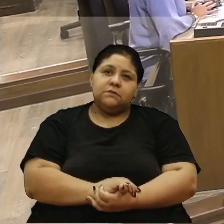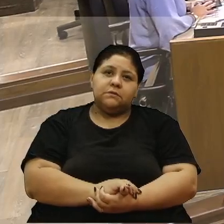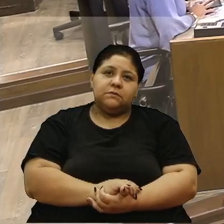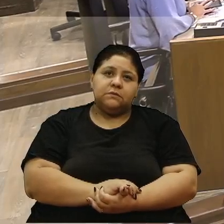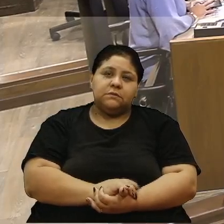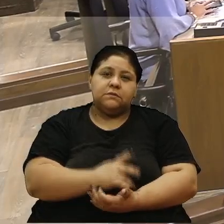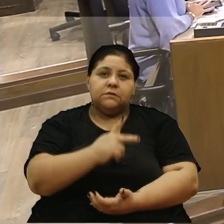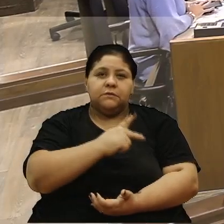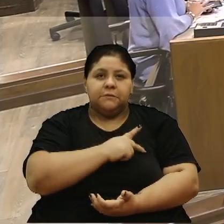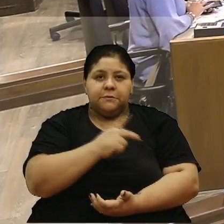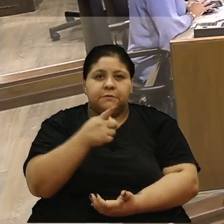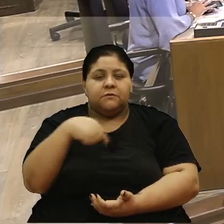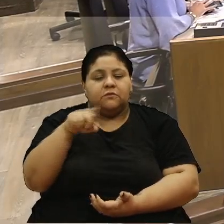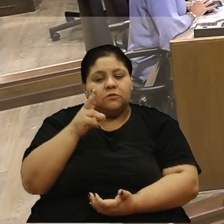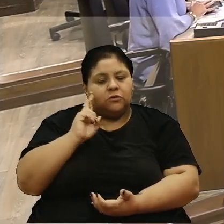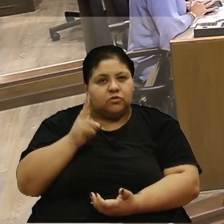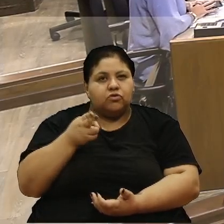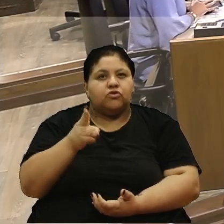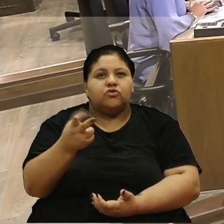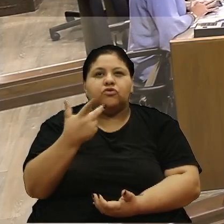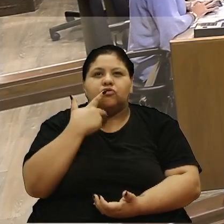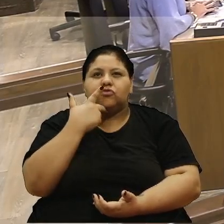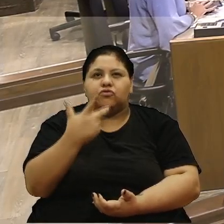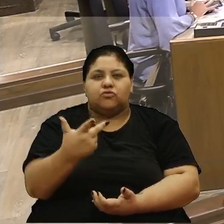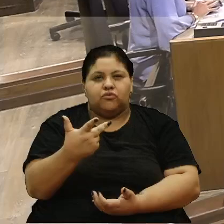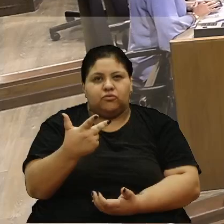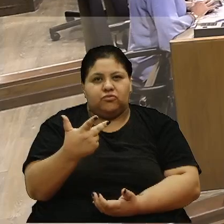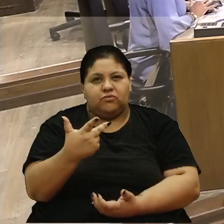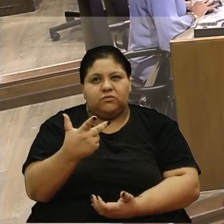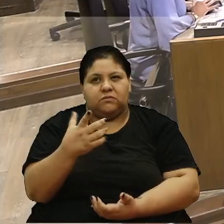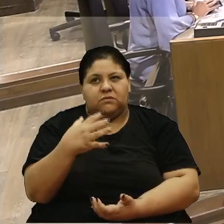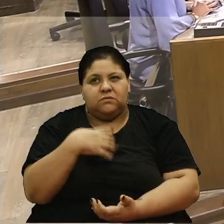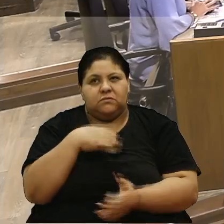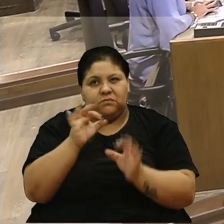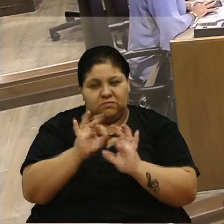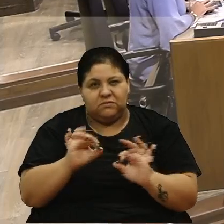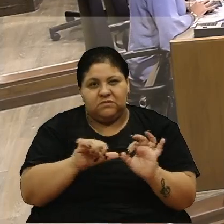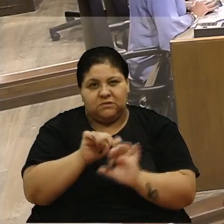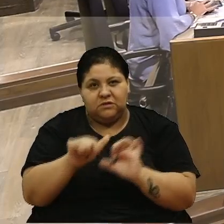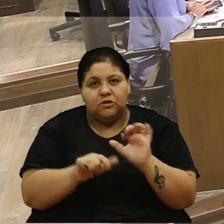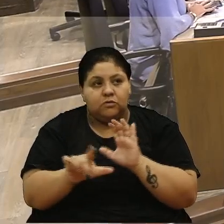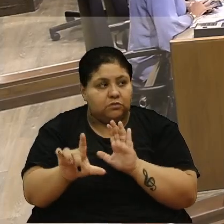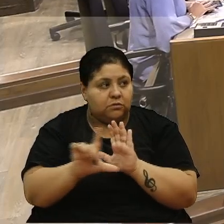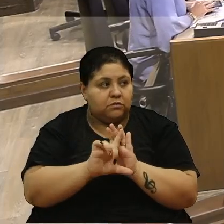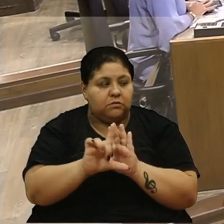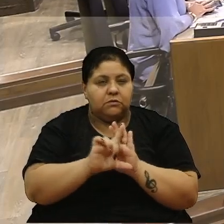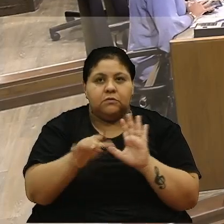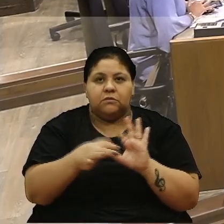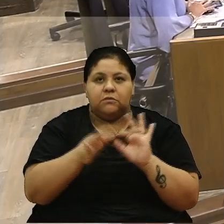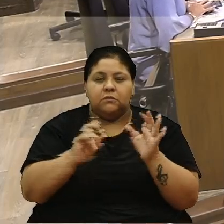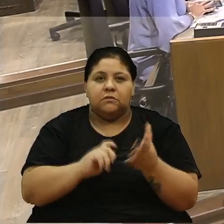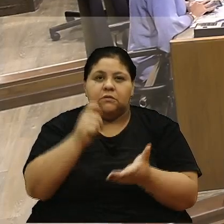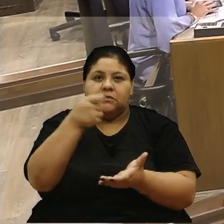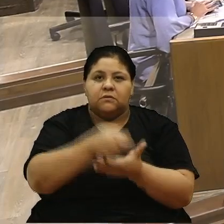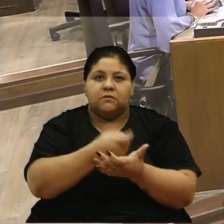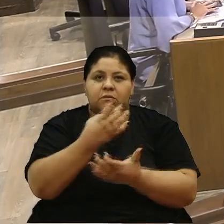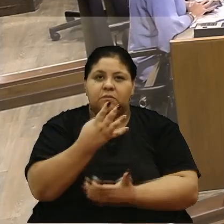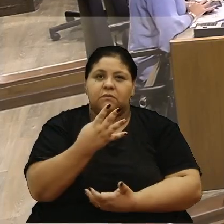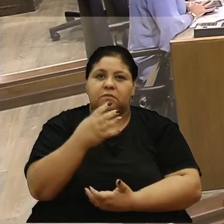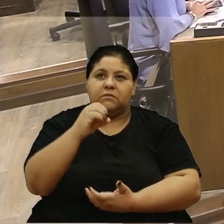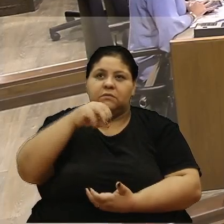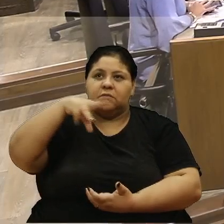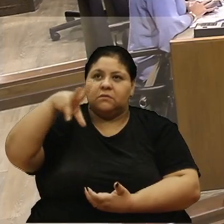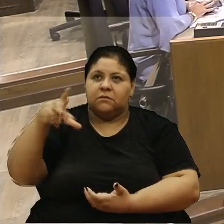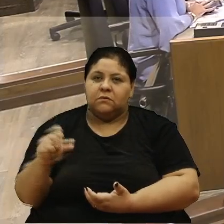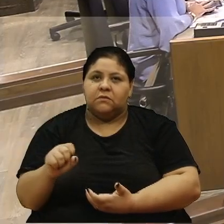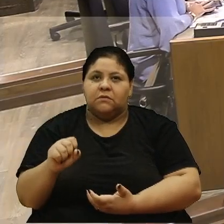Presidente, nós continuamos a tratar, embora de uma simples alteração legal, de uma lei que autoriza o pagamento de 40